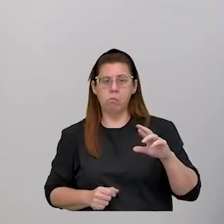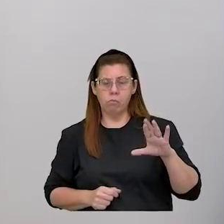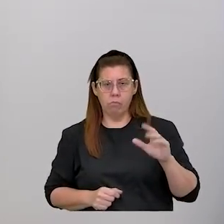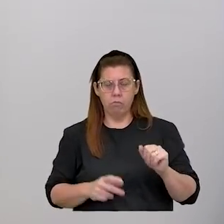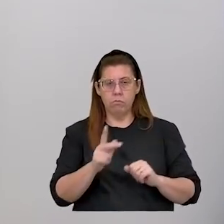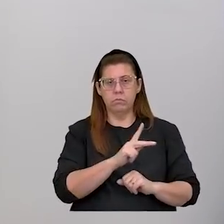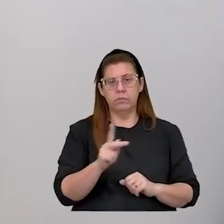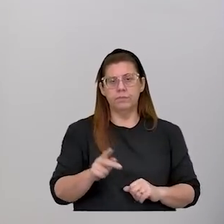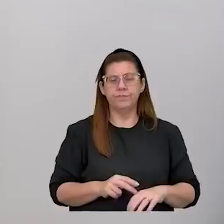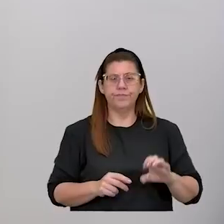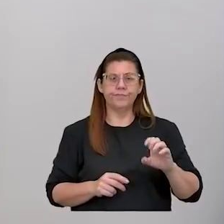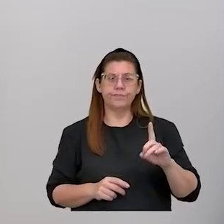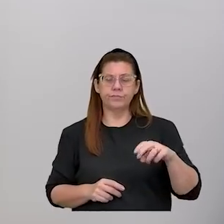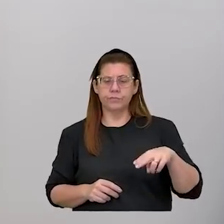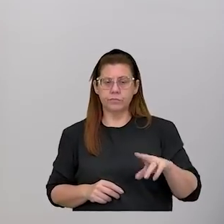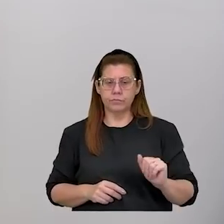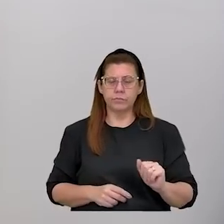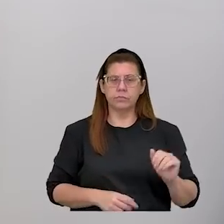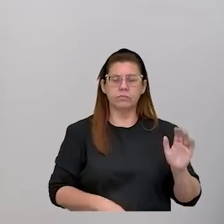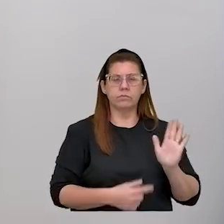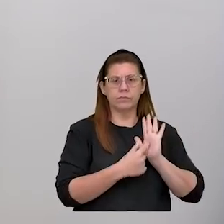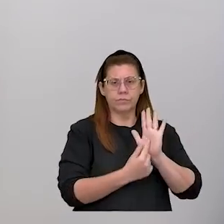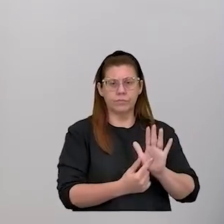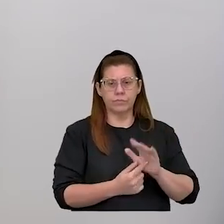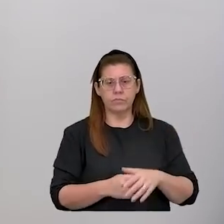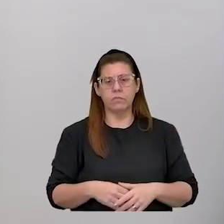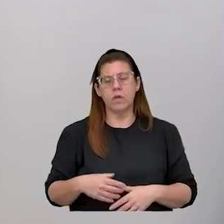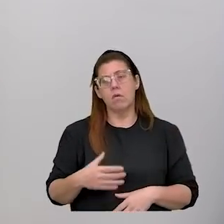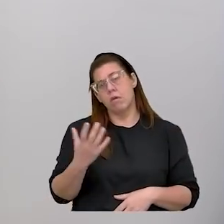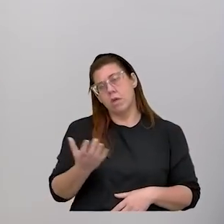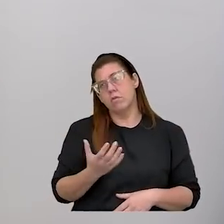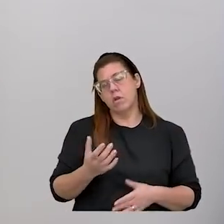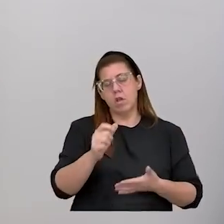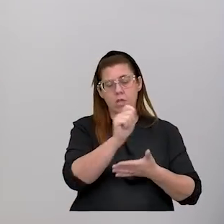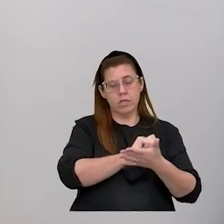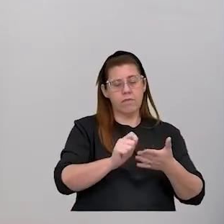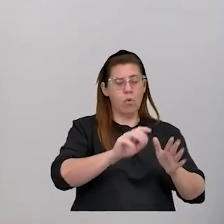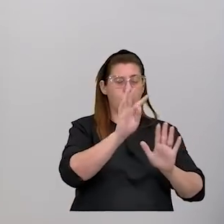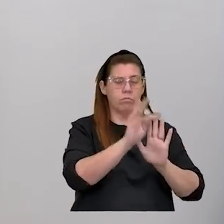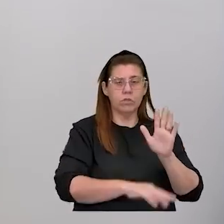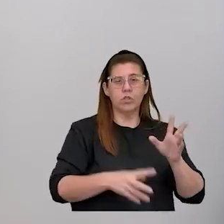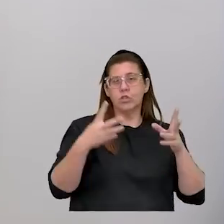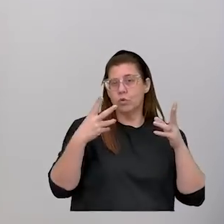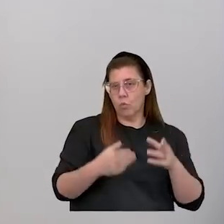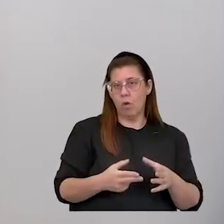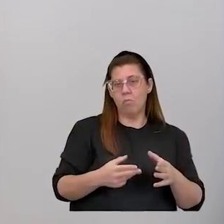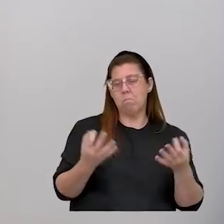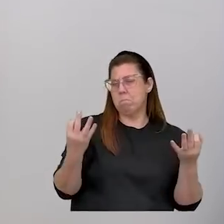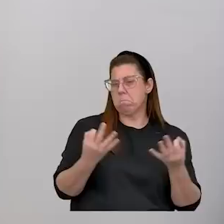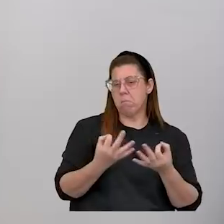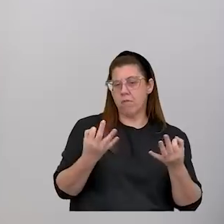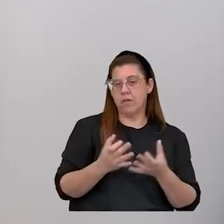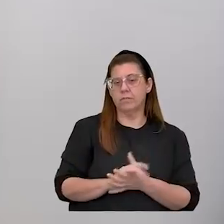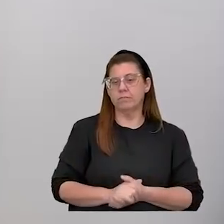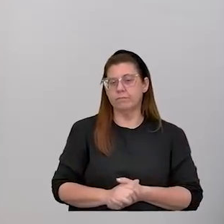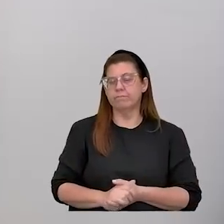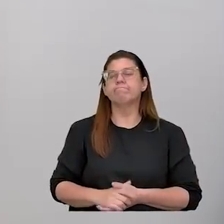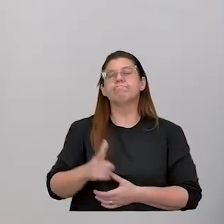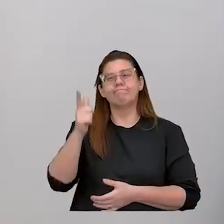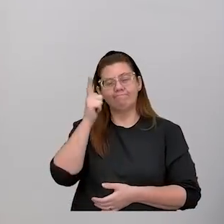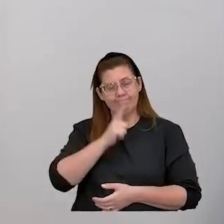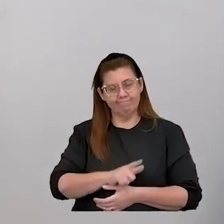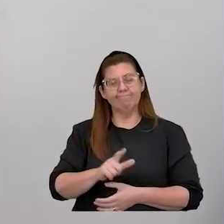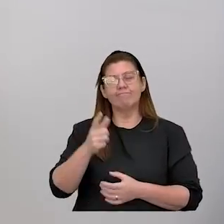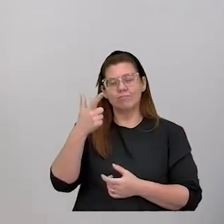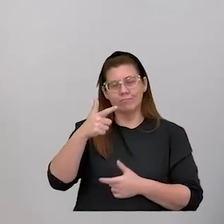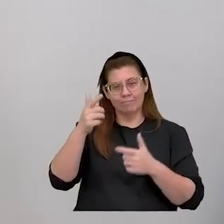da Proética, ela colocou assim, ó, queria escrever um texto assim, com tanta perfeição. Com certeza você conseguirá,